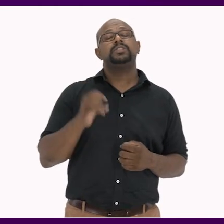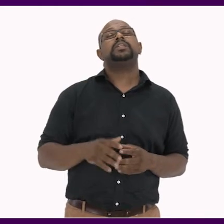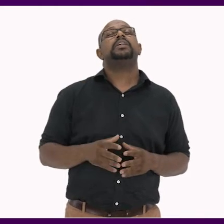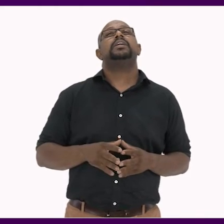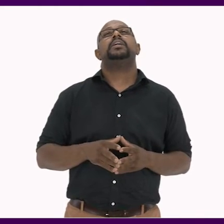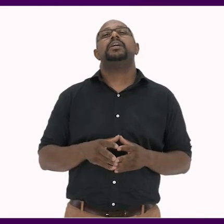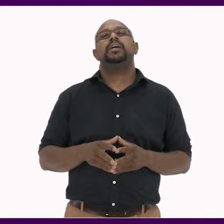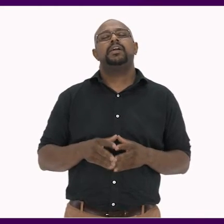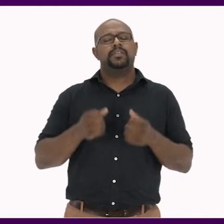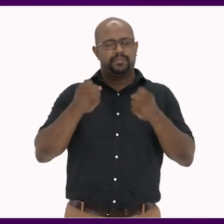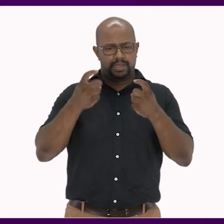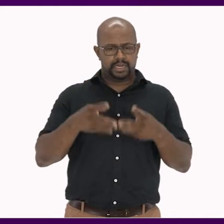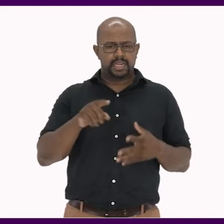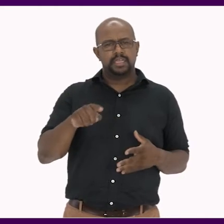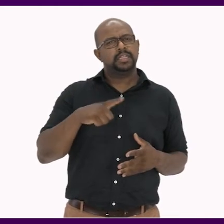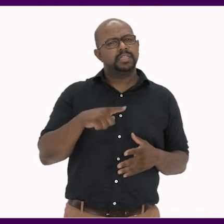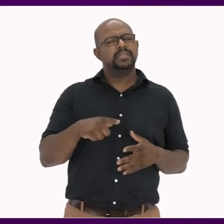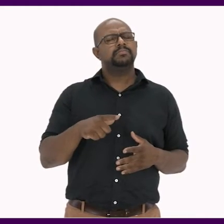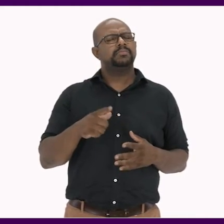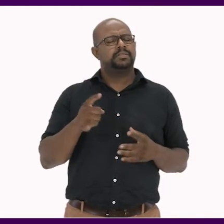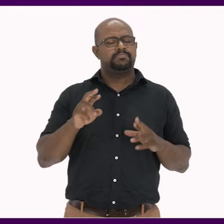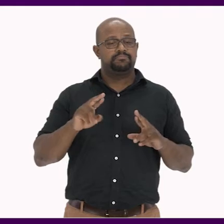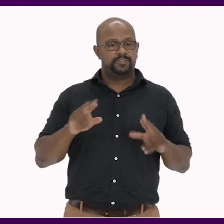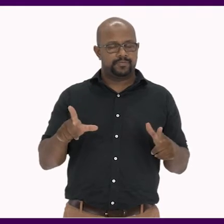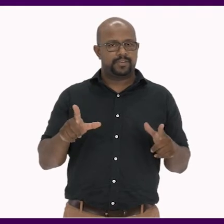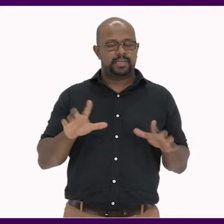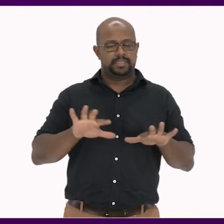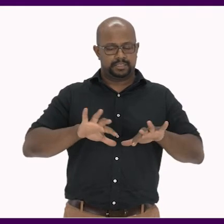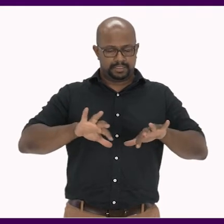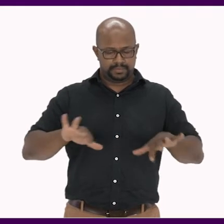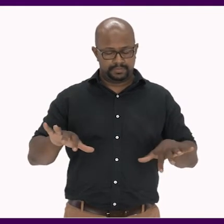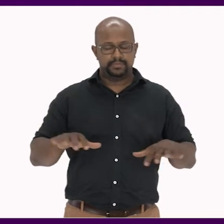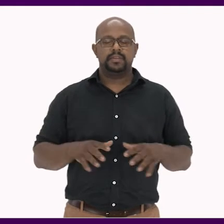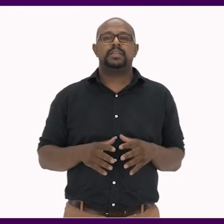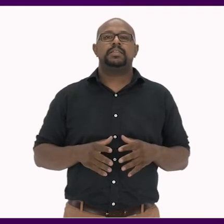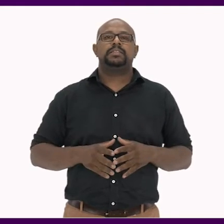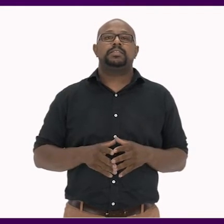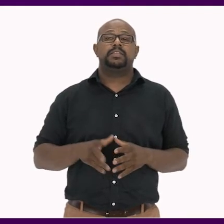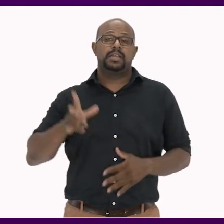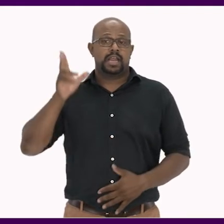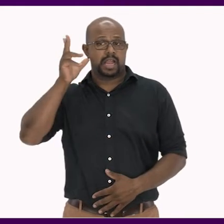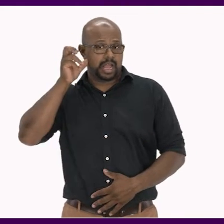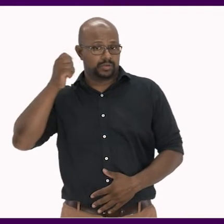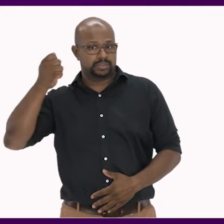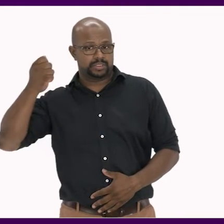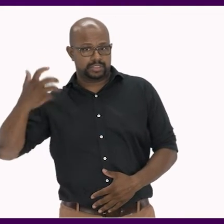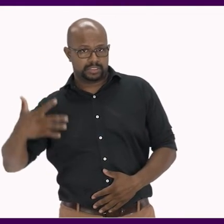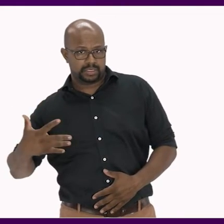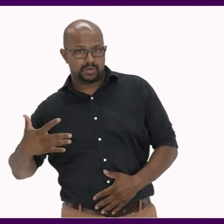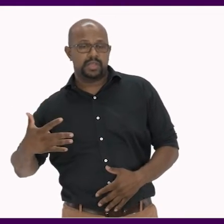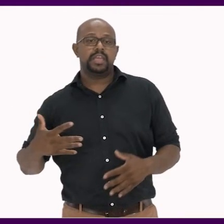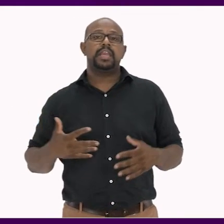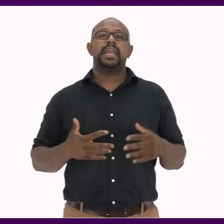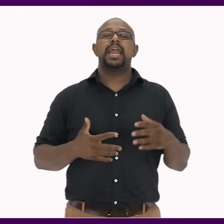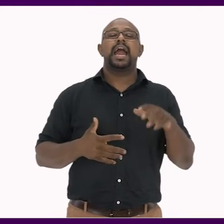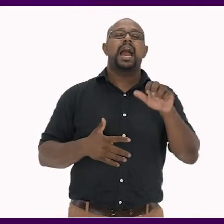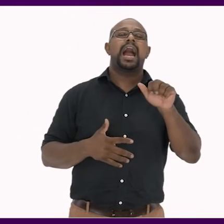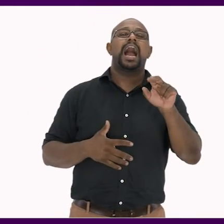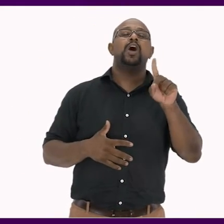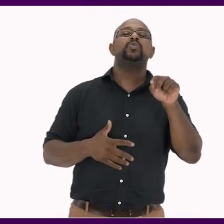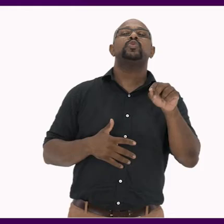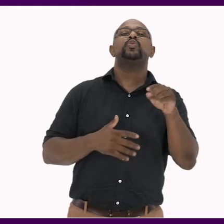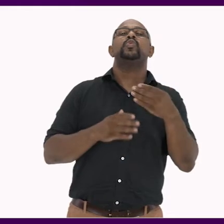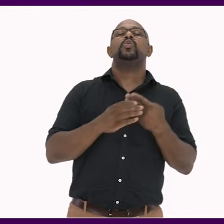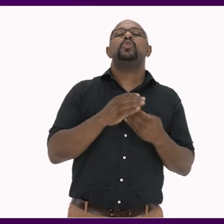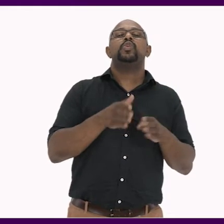Importante falar que existe uma enorme diferença entre audiodescrição e audioguia. As pessoas